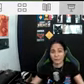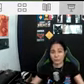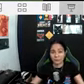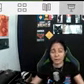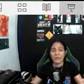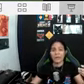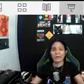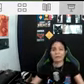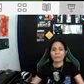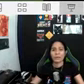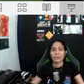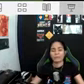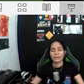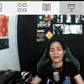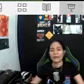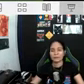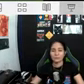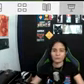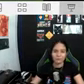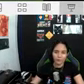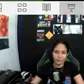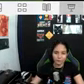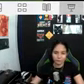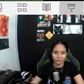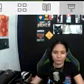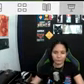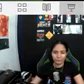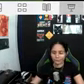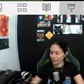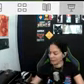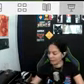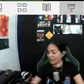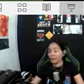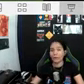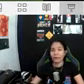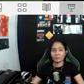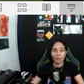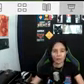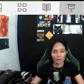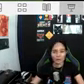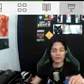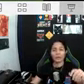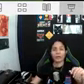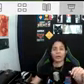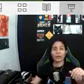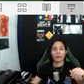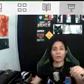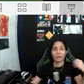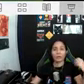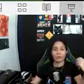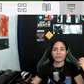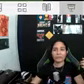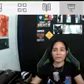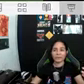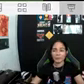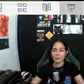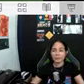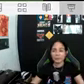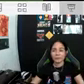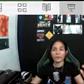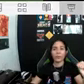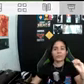estar criando resultados errados no seu trabalho, tá? Então, é importante que